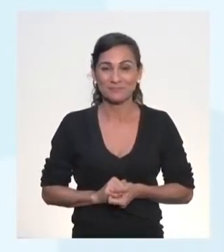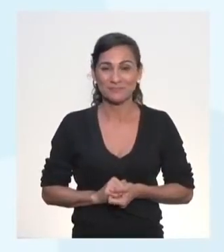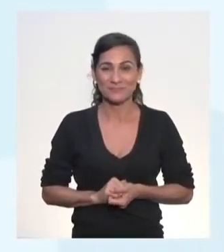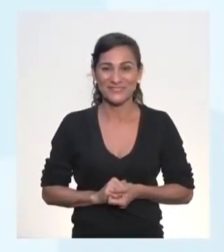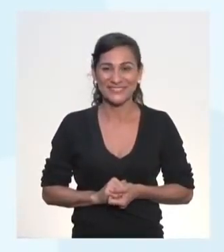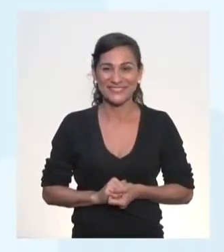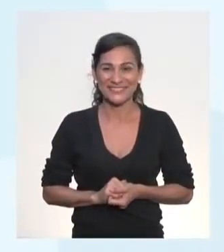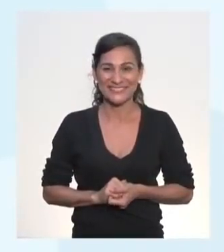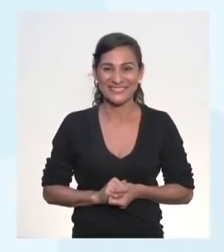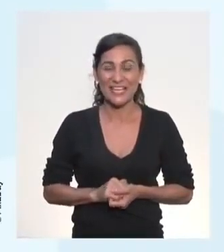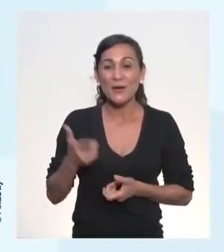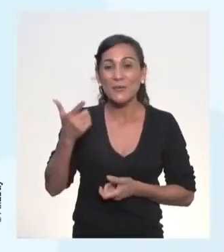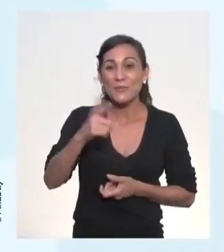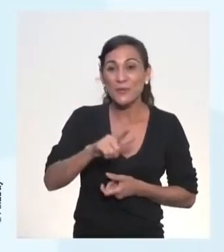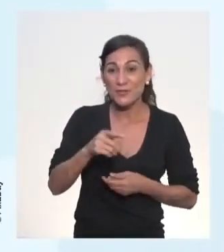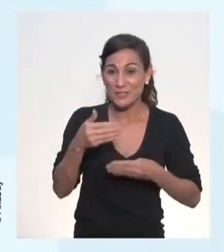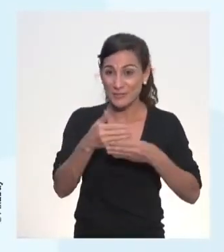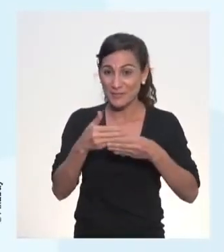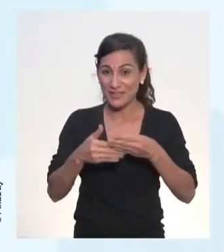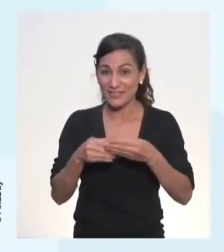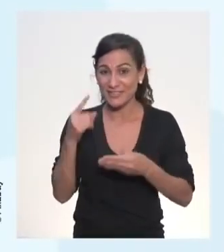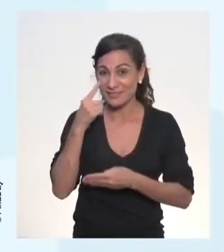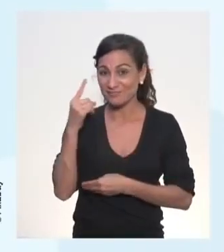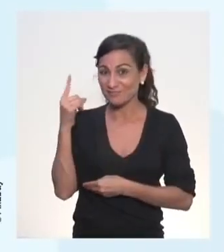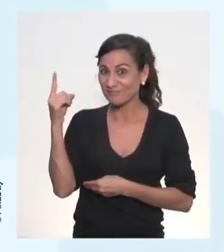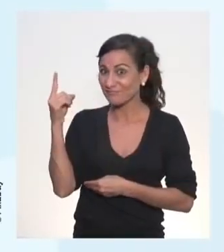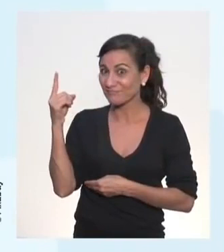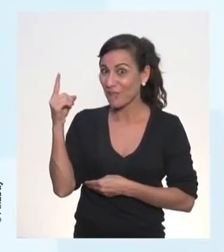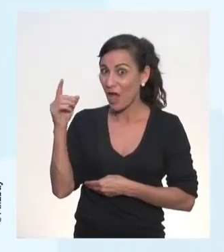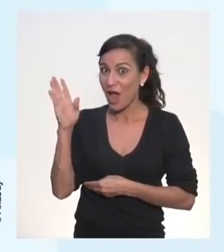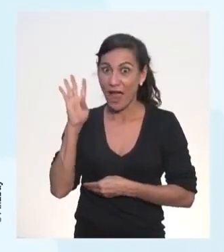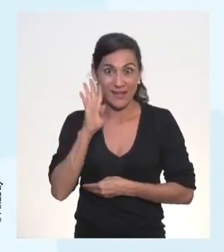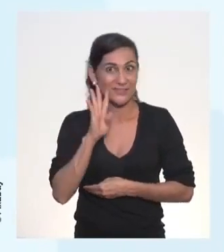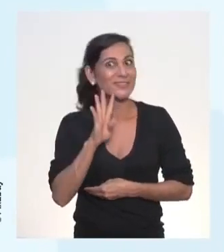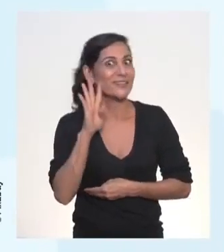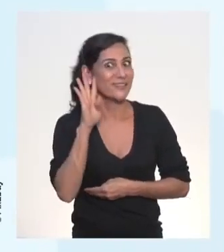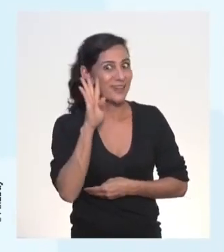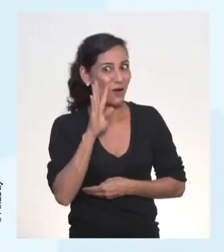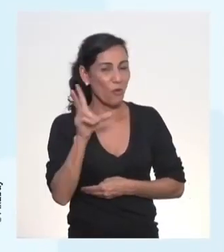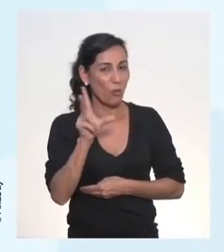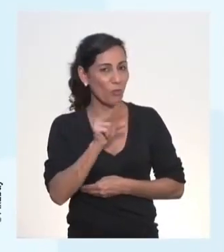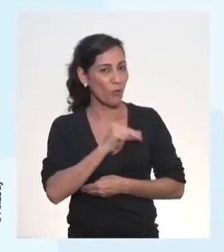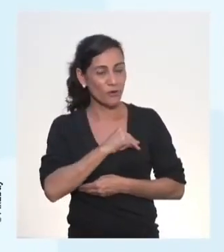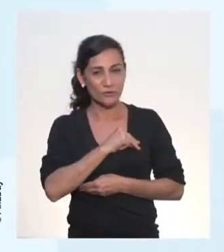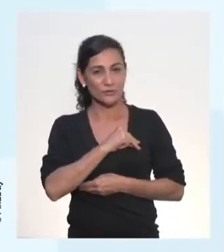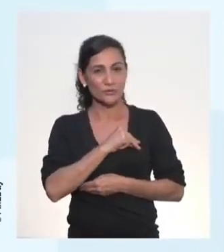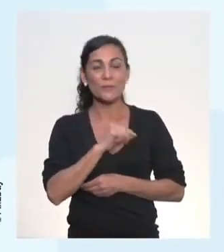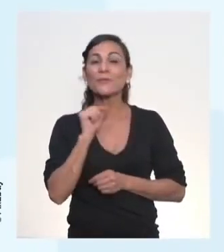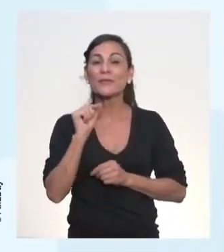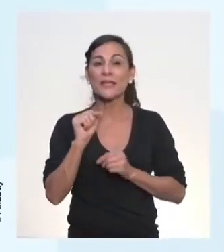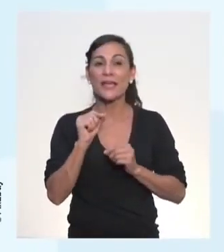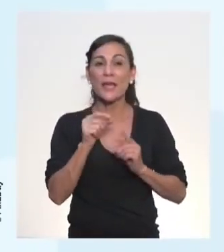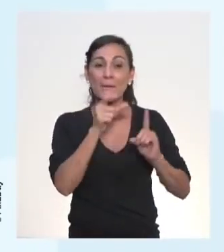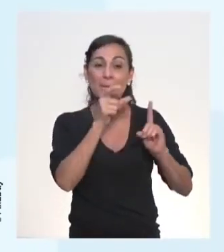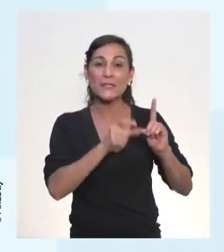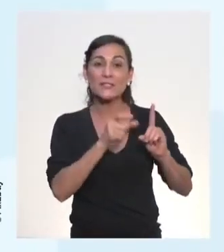flor. Próxima imagem. Olha essa. Essa é bacana, hein? Personagem aí, eu acho que mais o